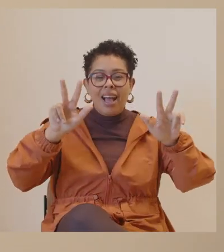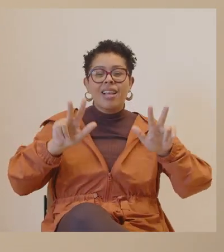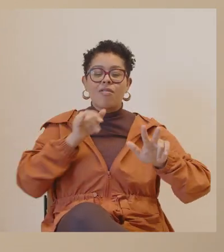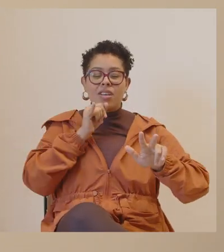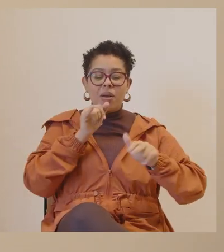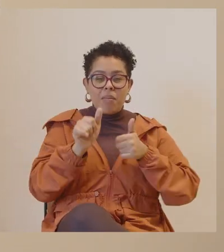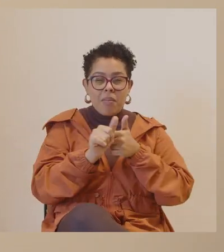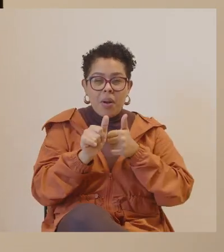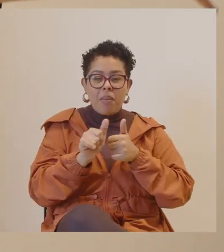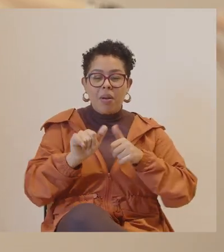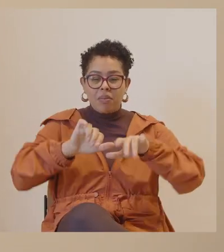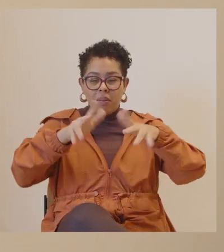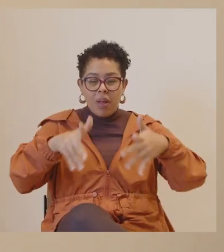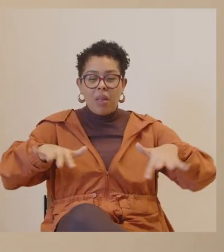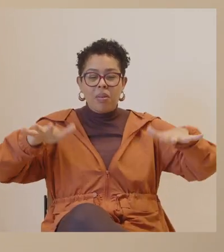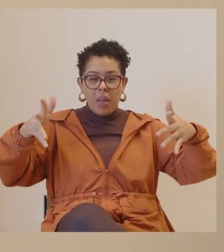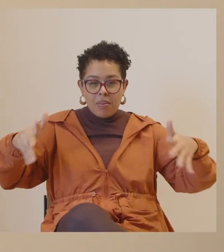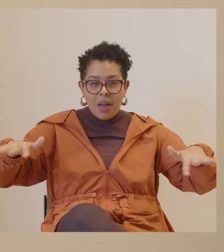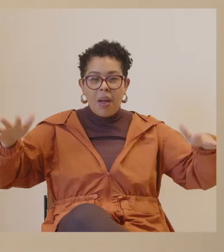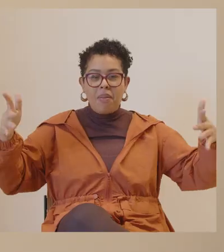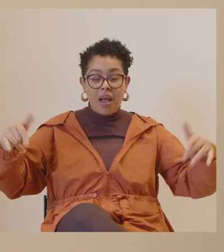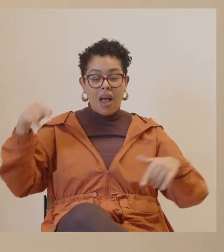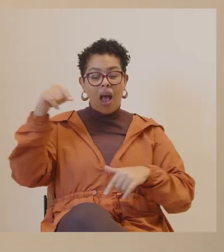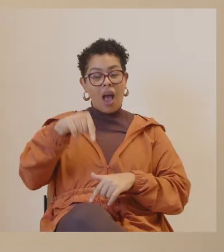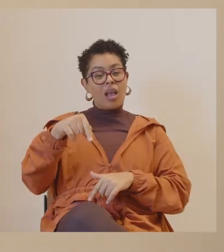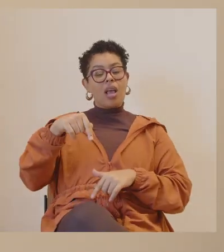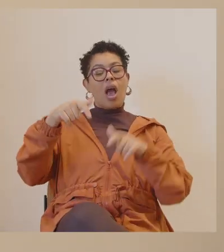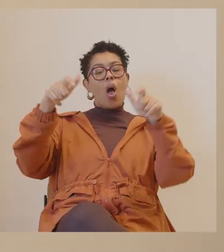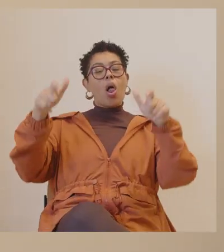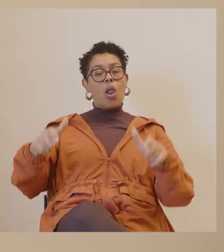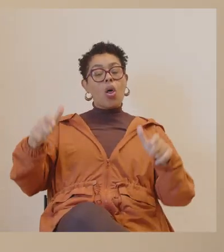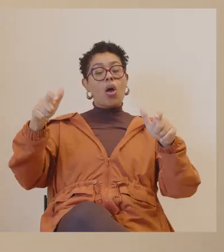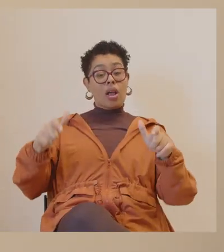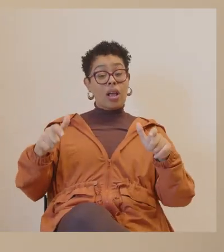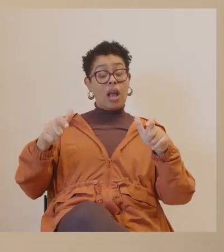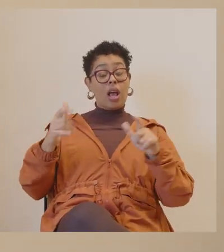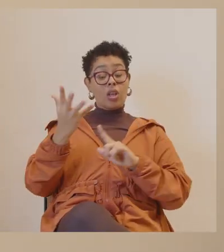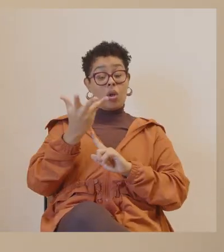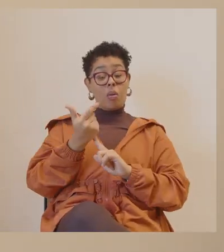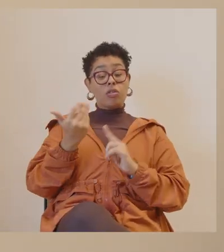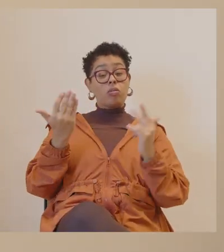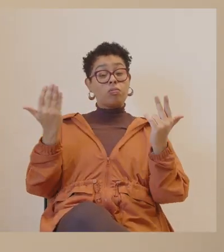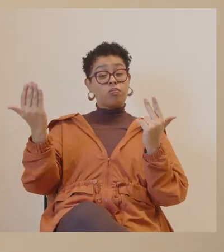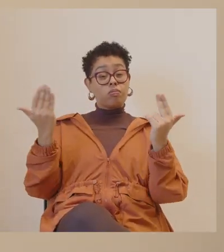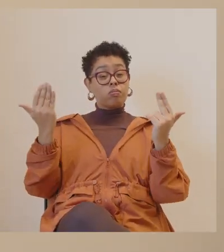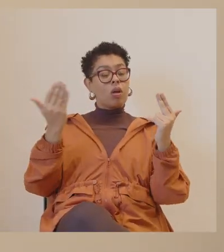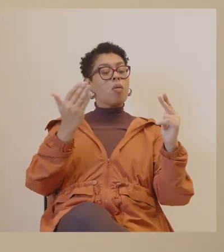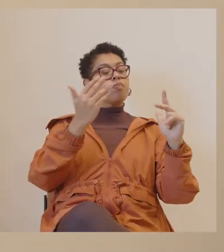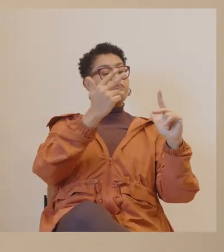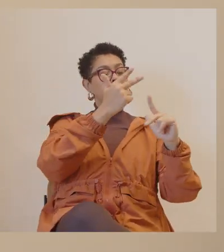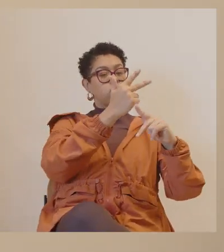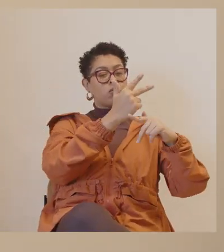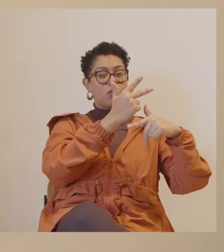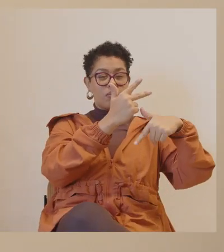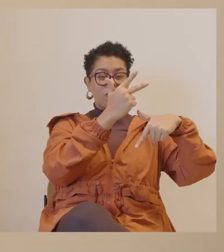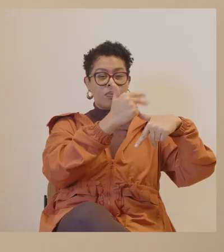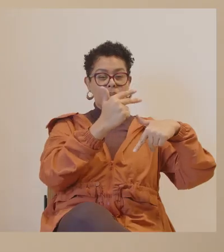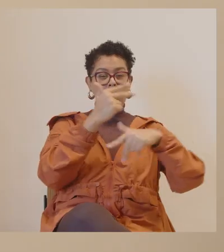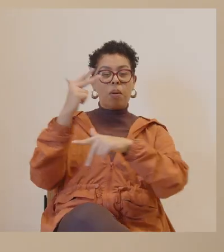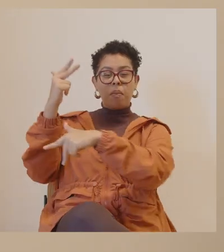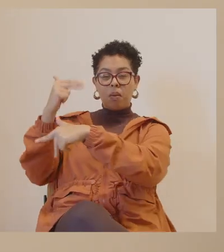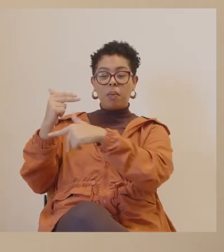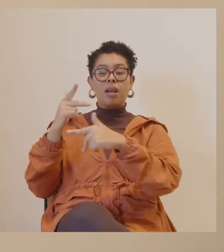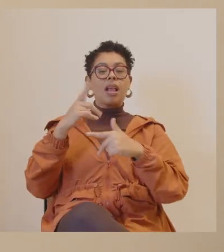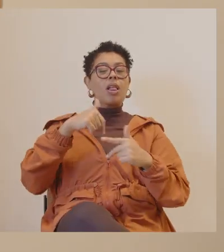esse efeito o tempo todo assim, e é onde ele está testando justamente um tipo de pincelada que não é com pincel, mas é com a